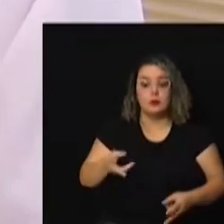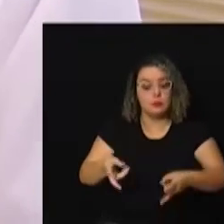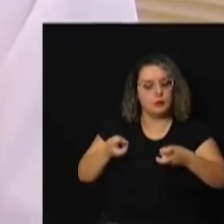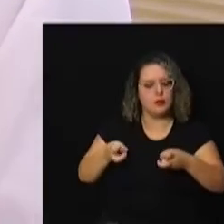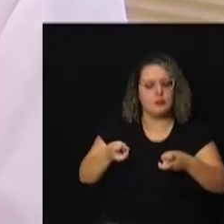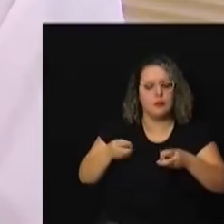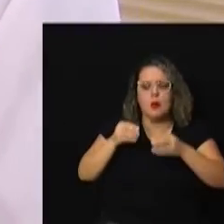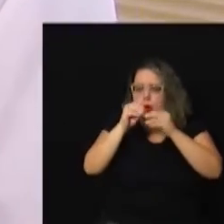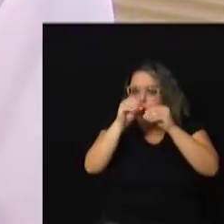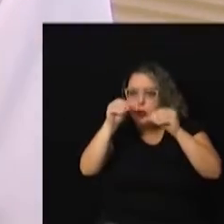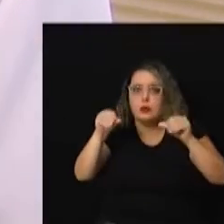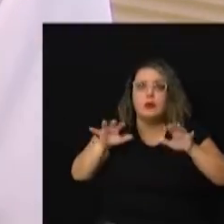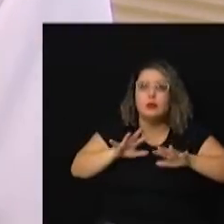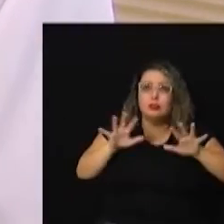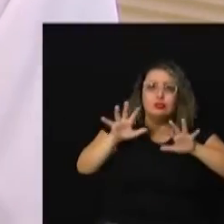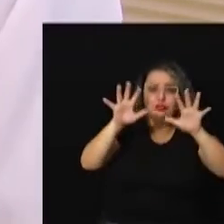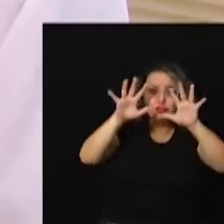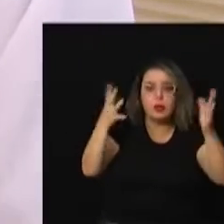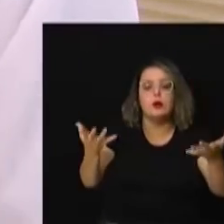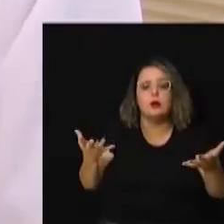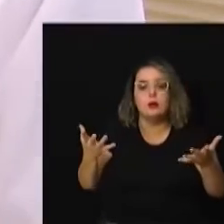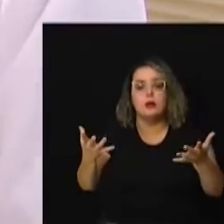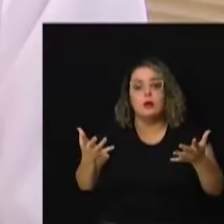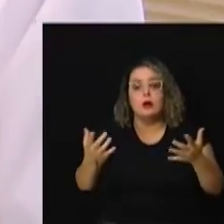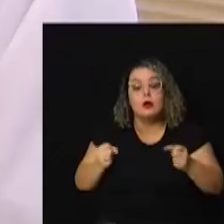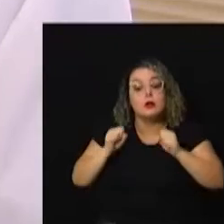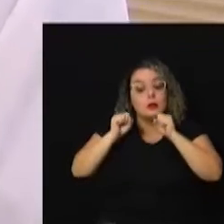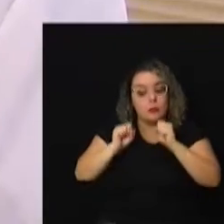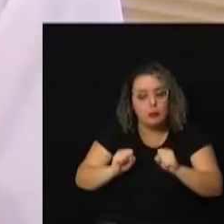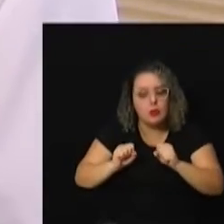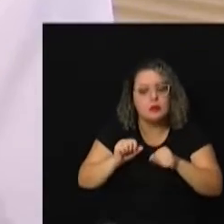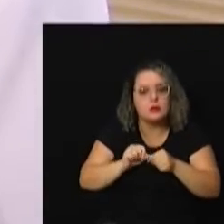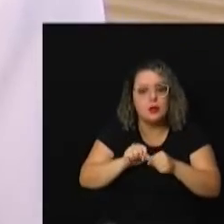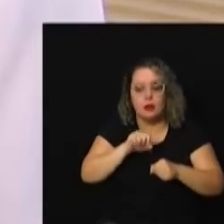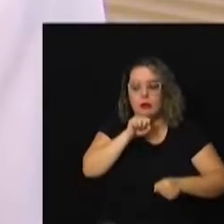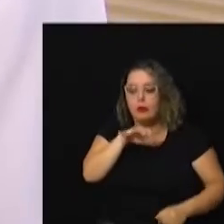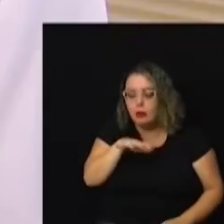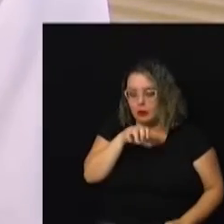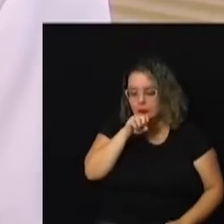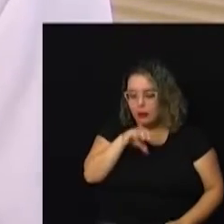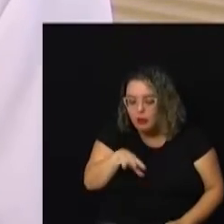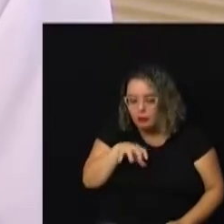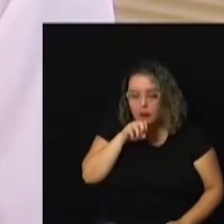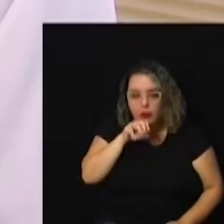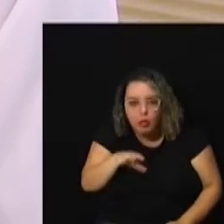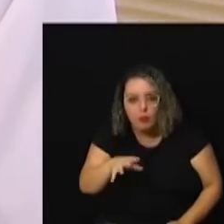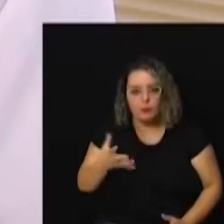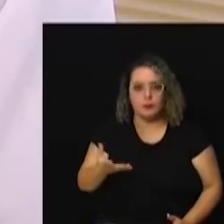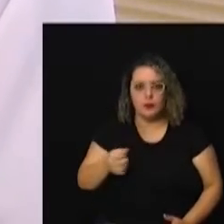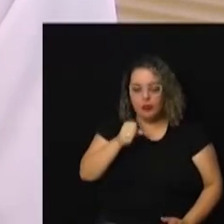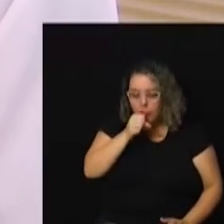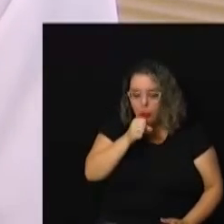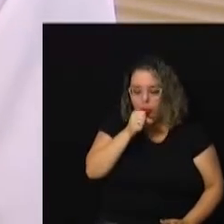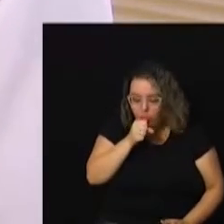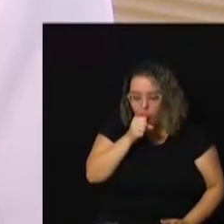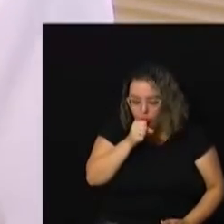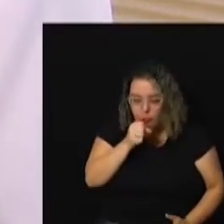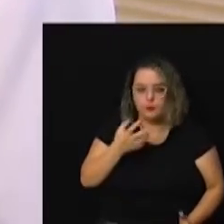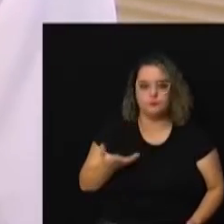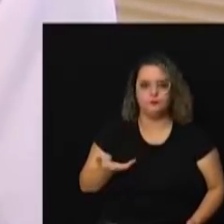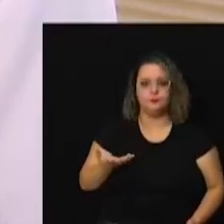intervenção cirúrgica, é feita toda a reconstrução da traqueia, onde vai, de